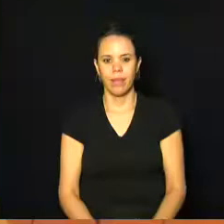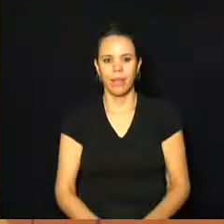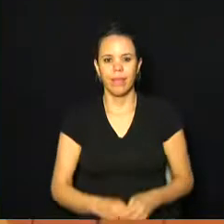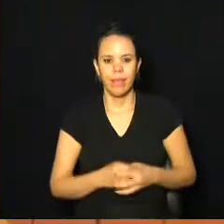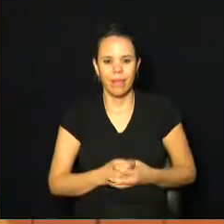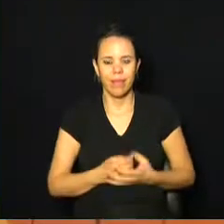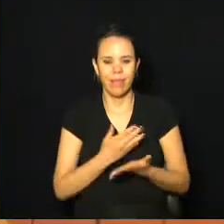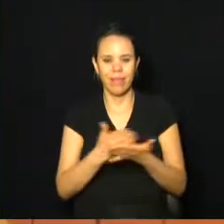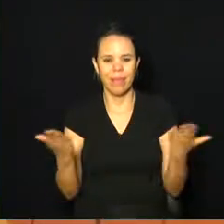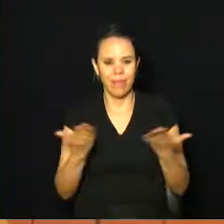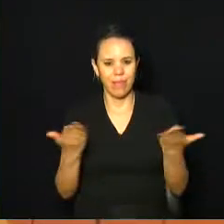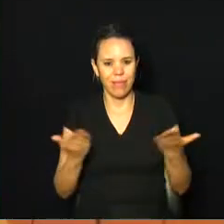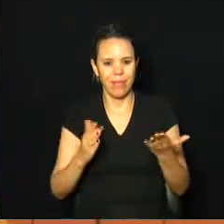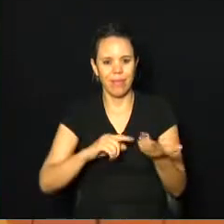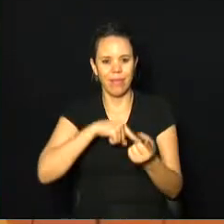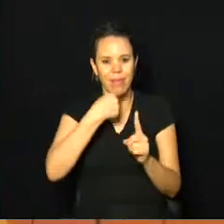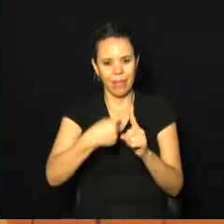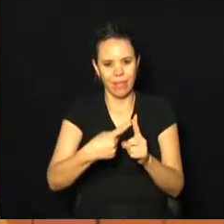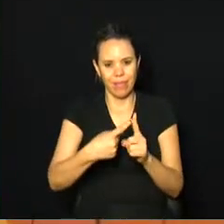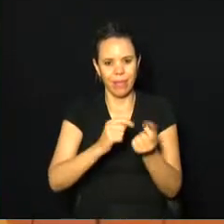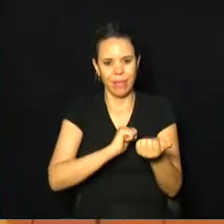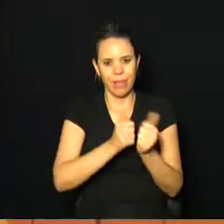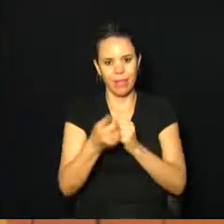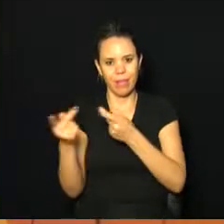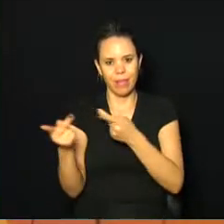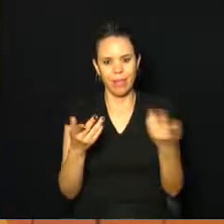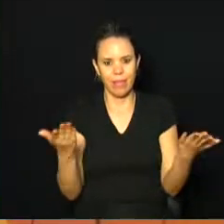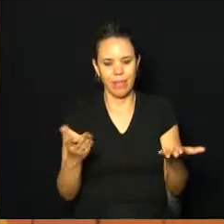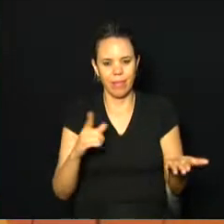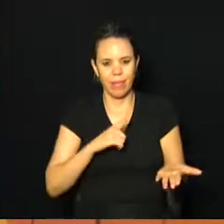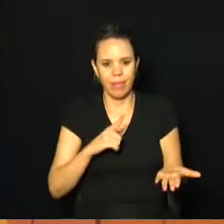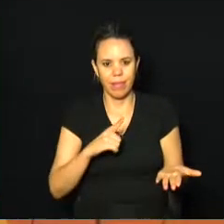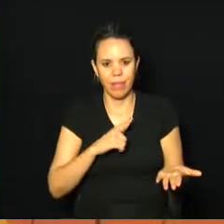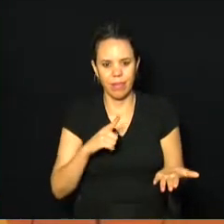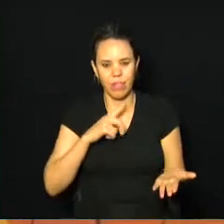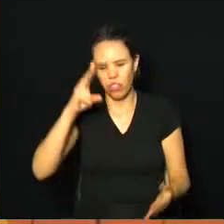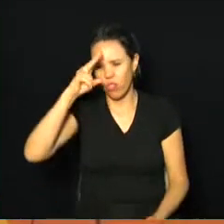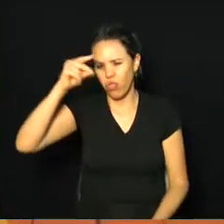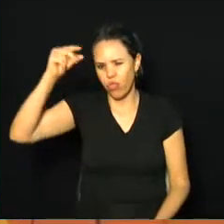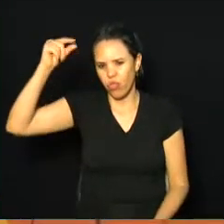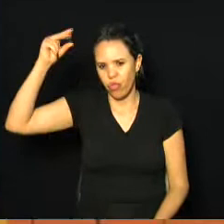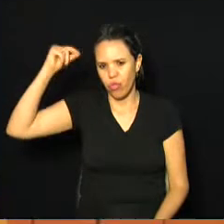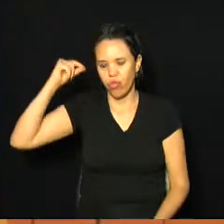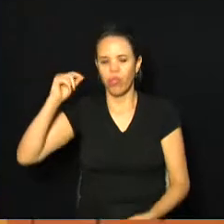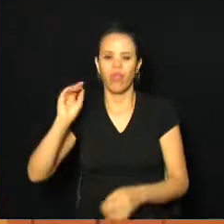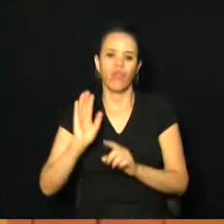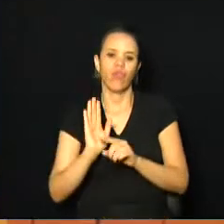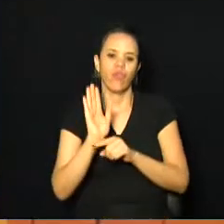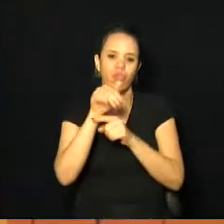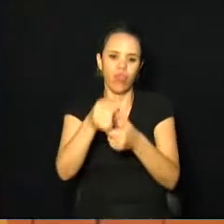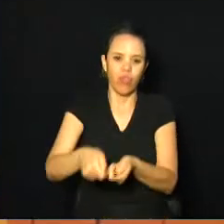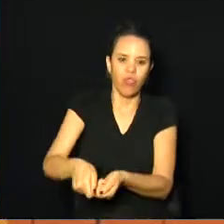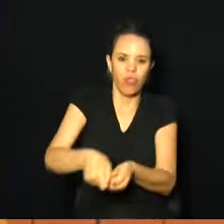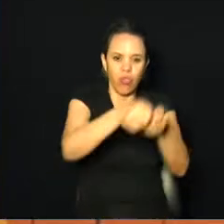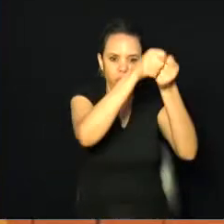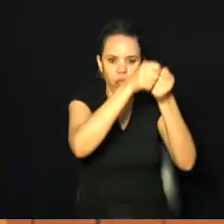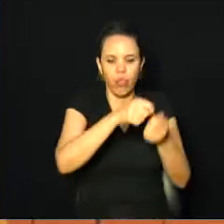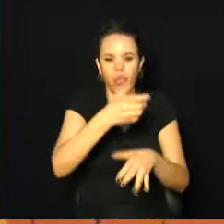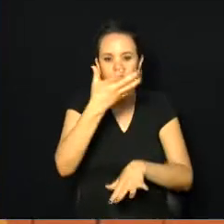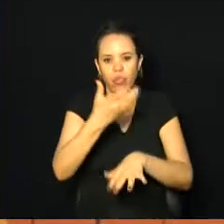Olá, começa agora o Mais Esportes e o meu convidado de hoje tem muita história no voleibol. Preste atenção no